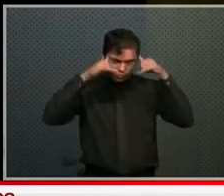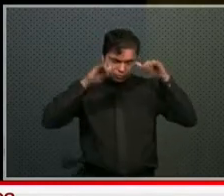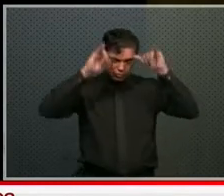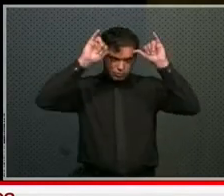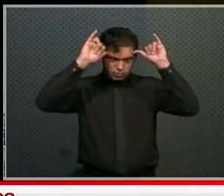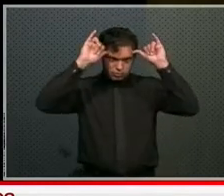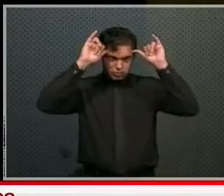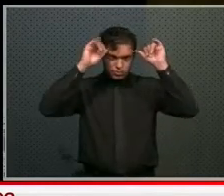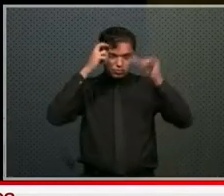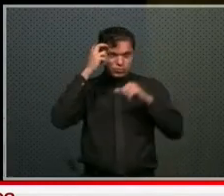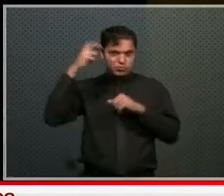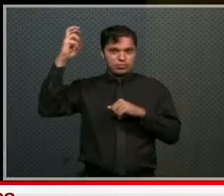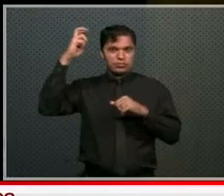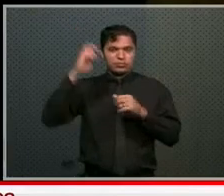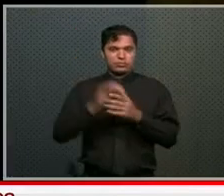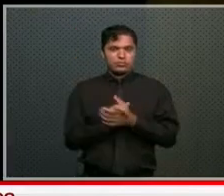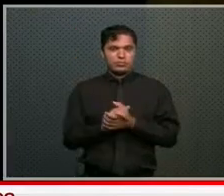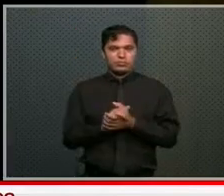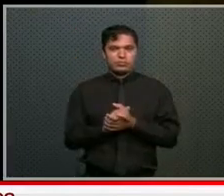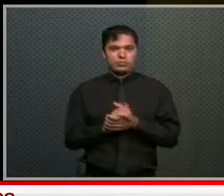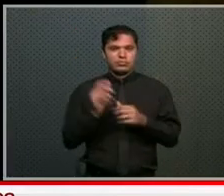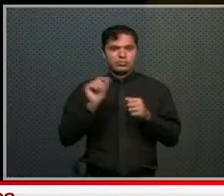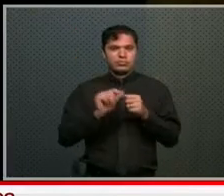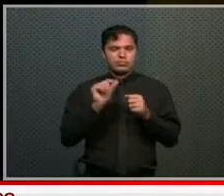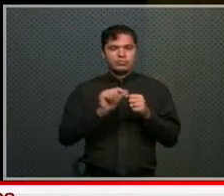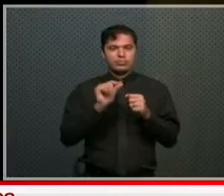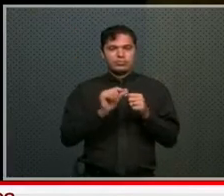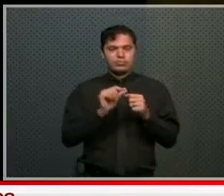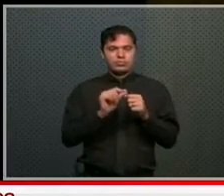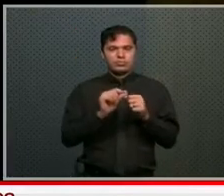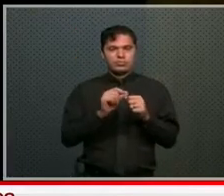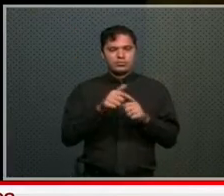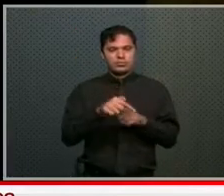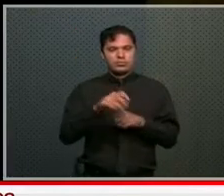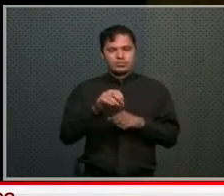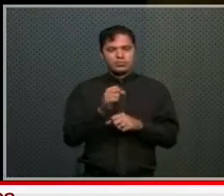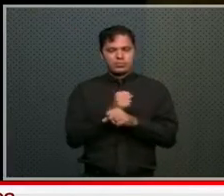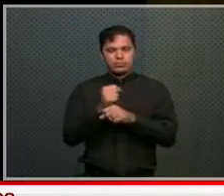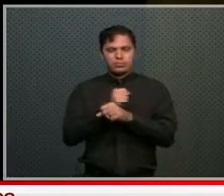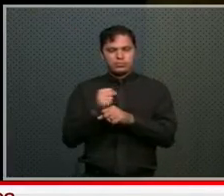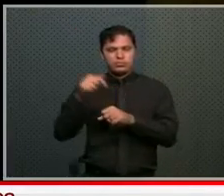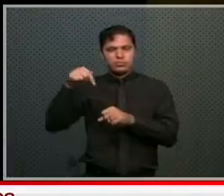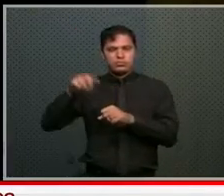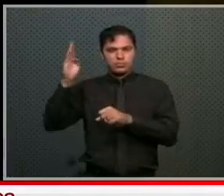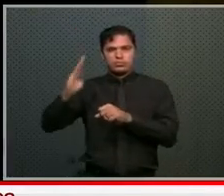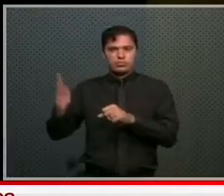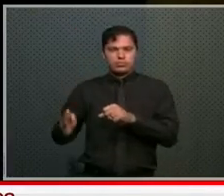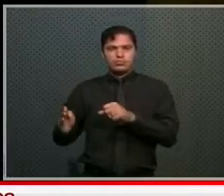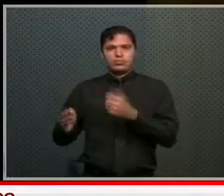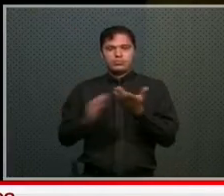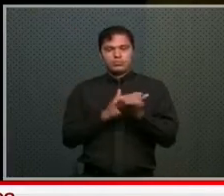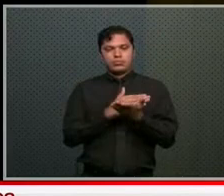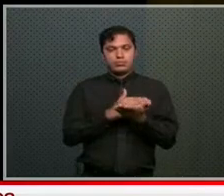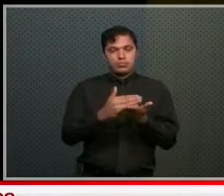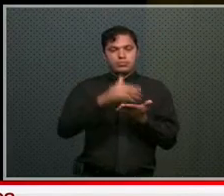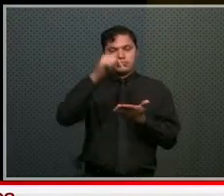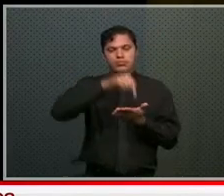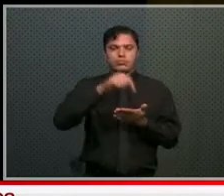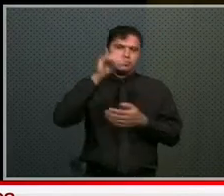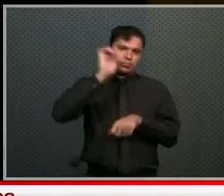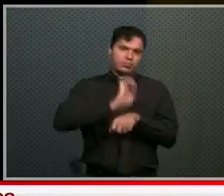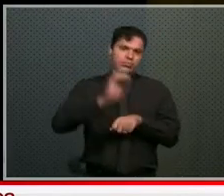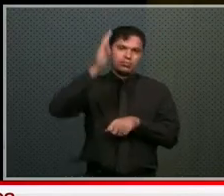a raça Cindy que completou 70 anos no Brasil ano passado ela foi introduzida aqui no Pará